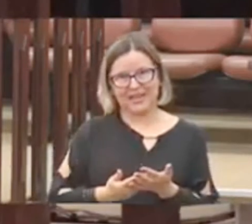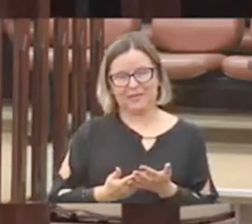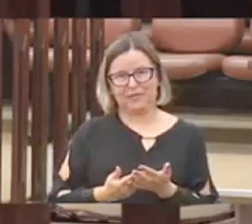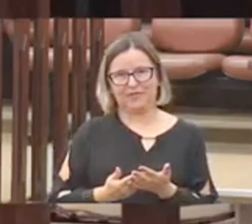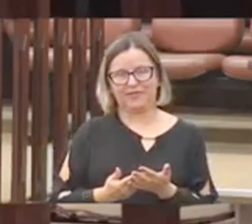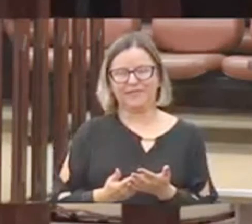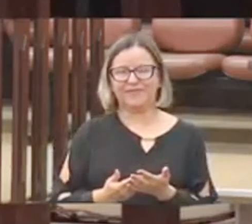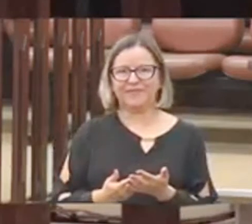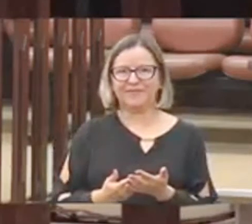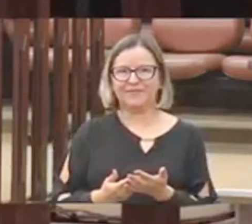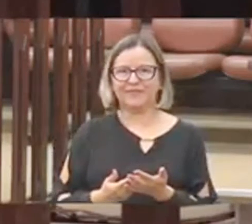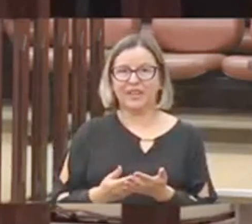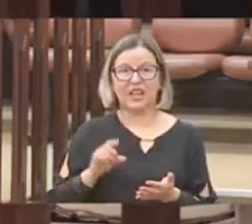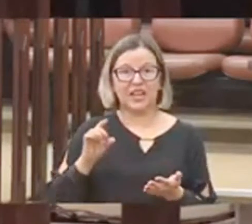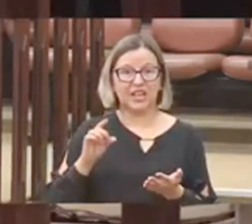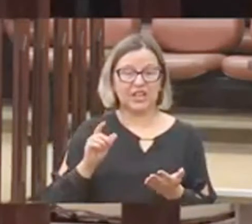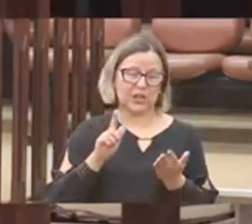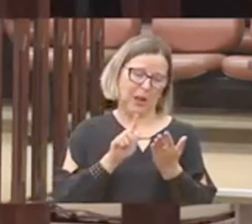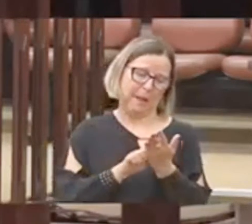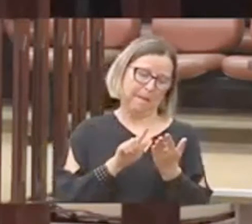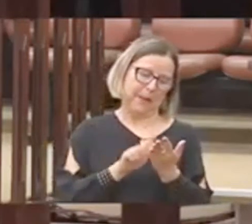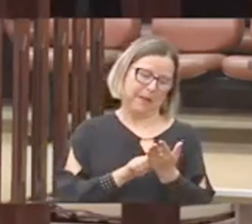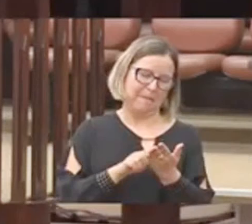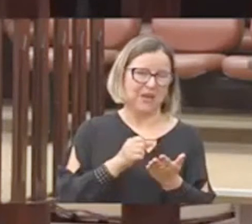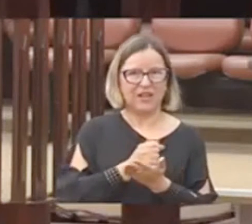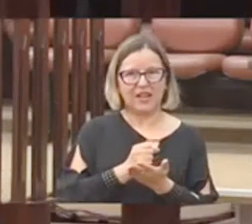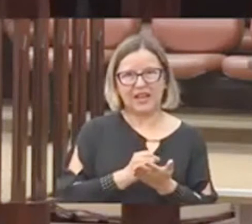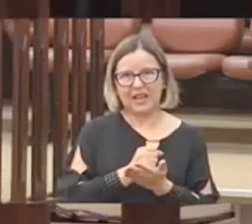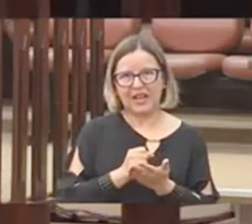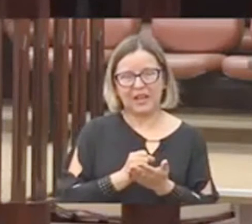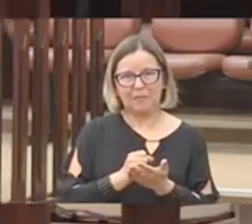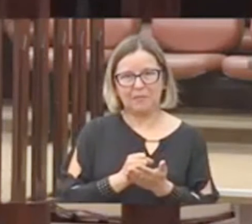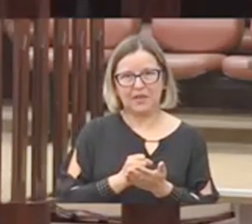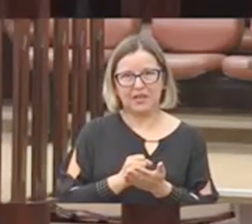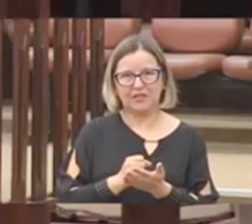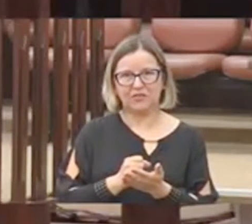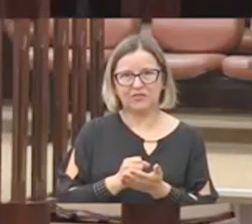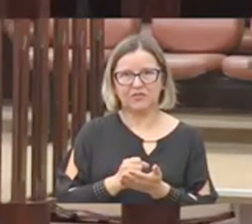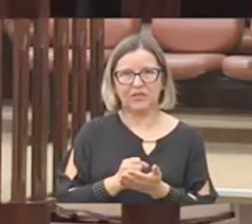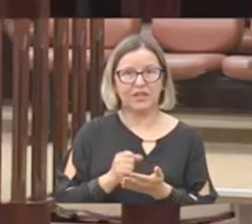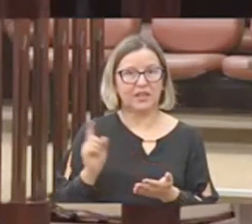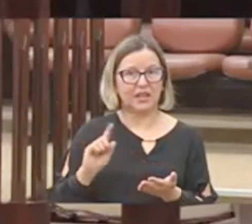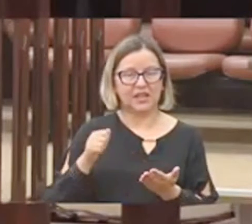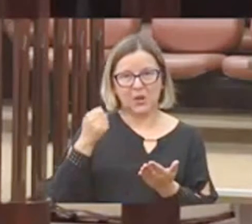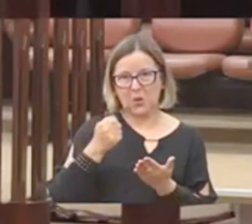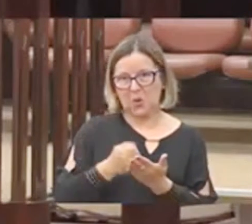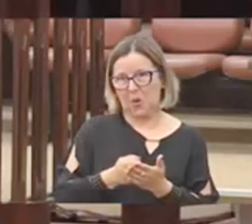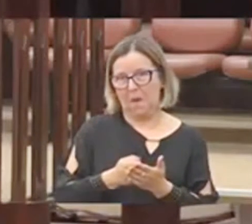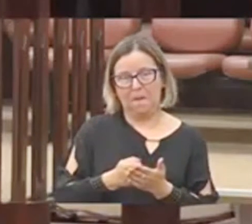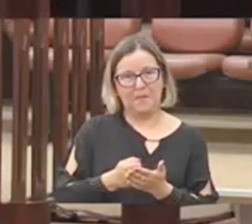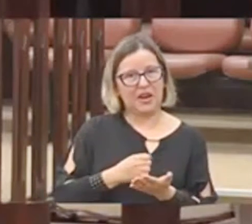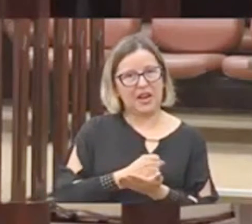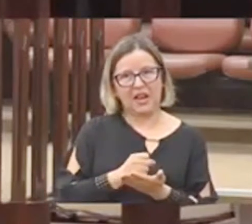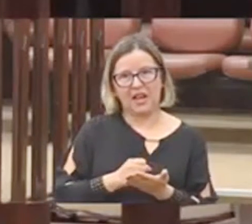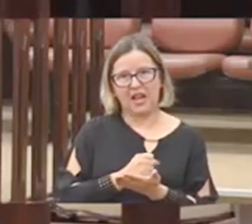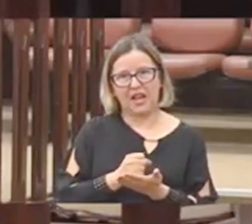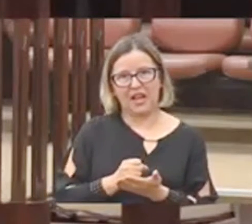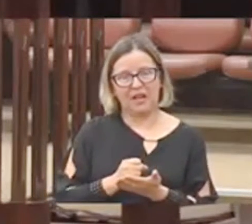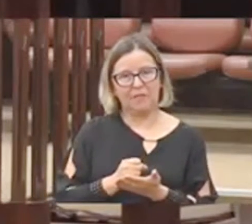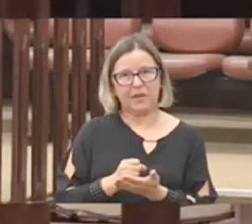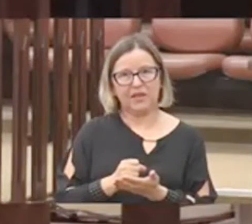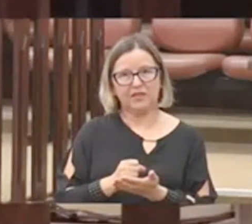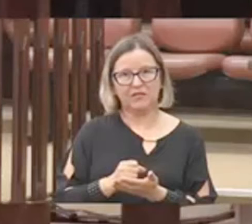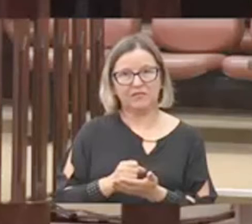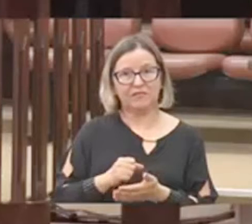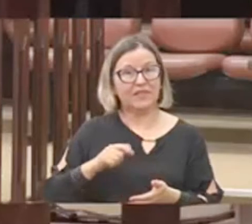ter a receita do remédio e ficar apenas com ela na sua mão. É isso que eu quero dizer quando eu digo